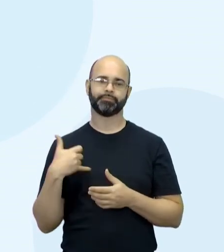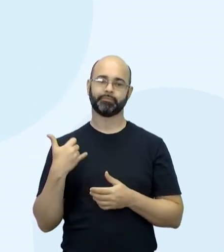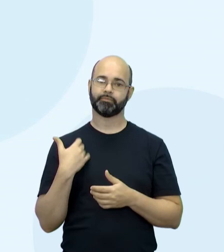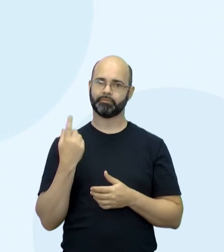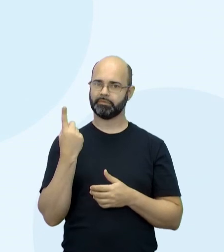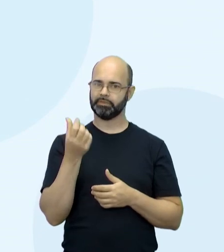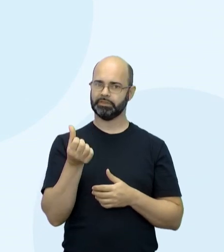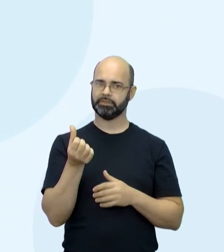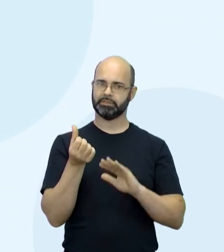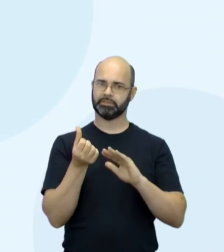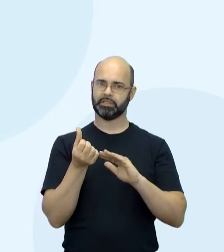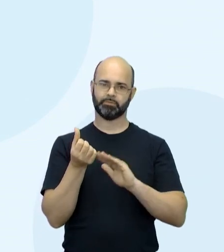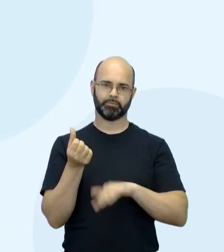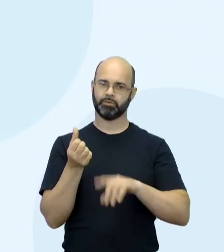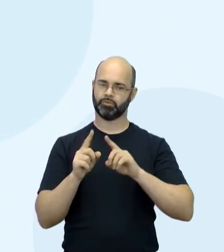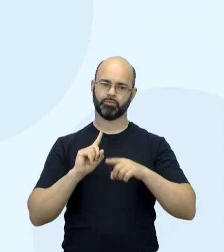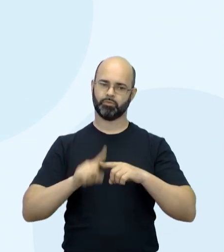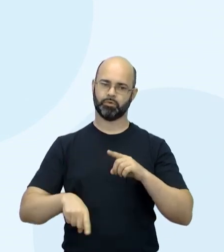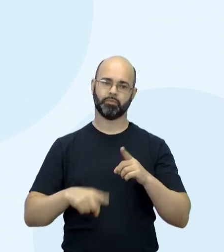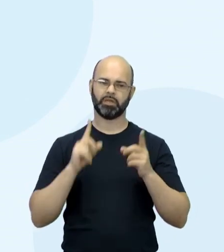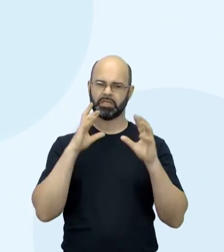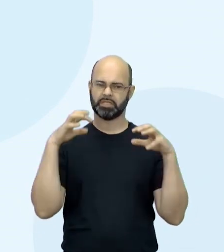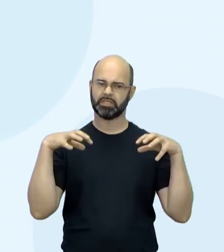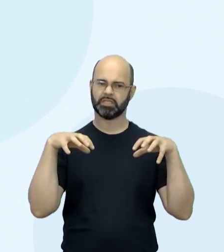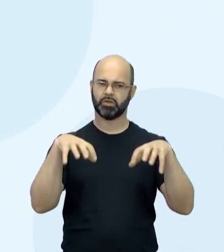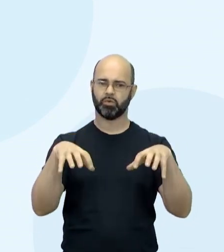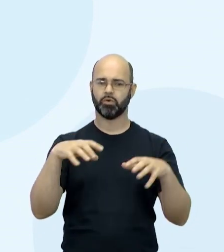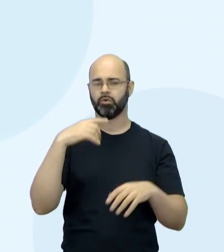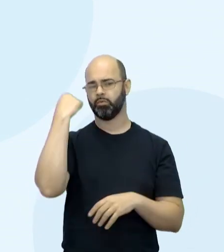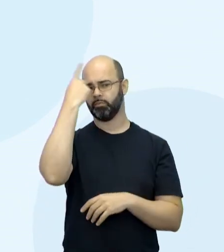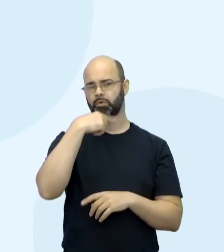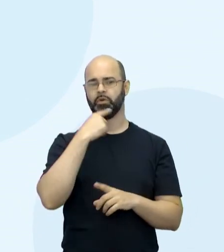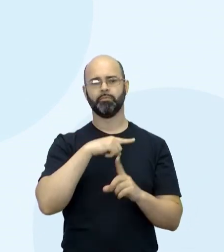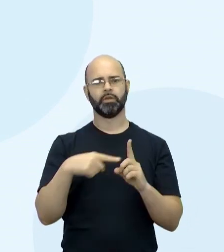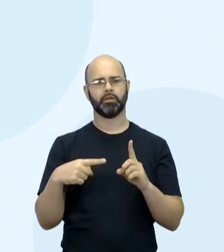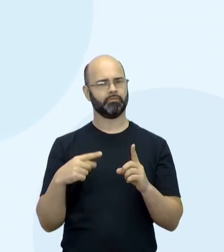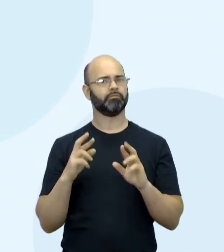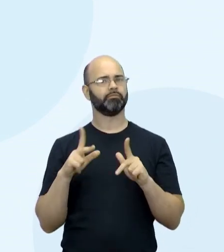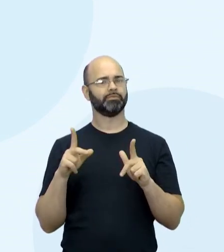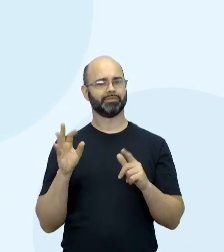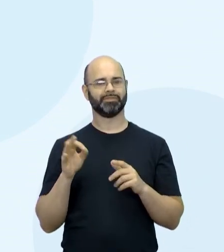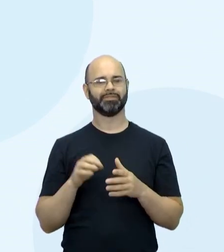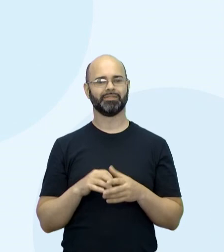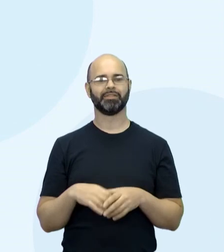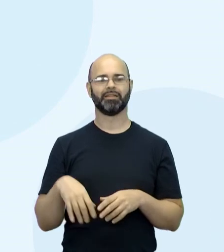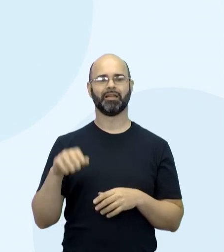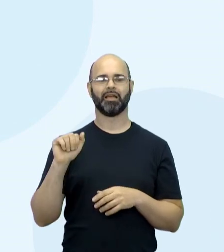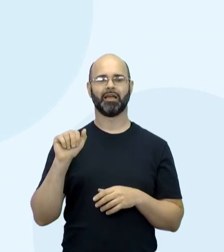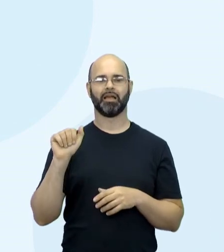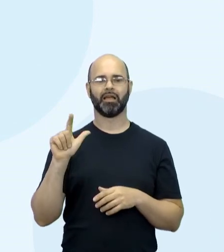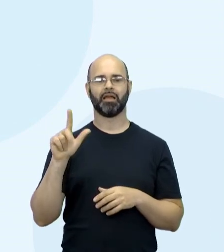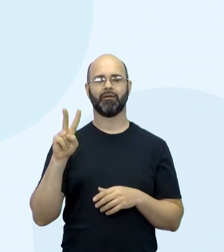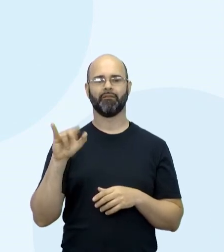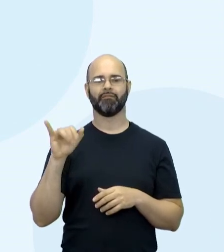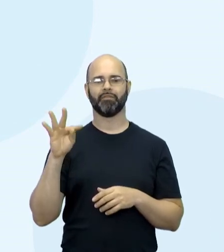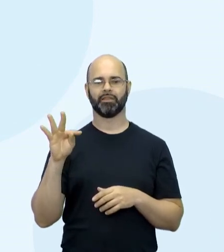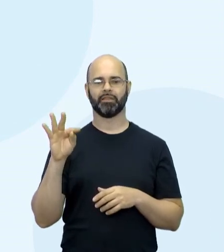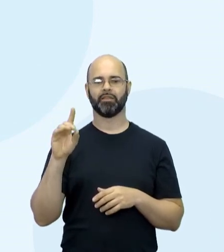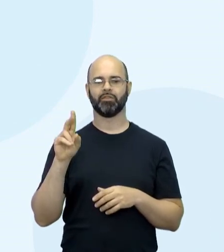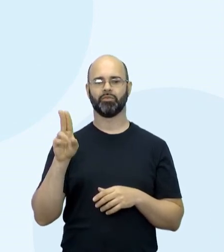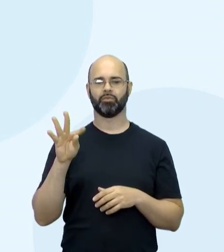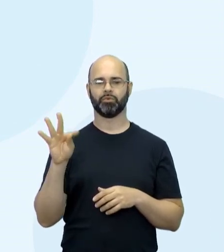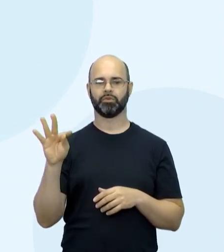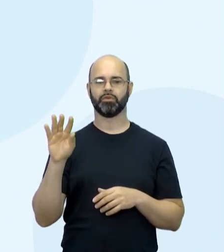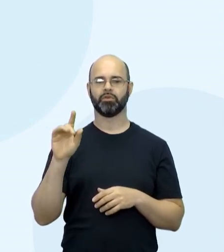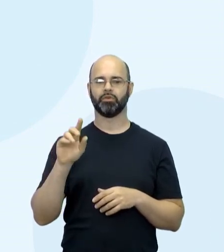filme de 2020, é um terror indiano, de 1h30, diferente, né? Direção de Amvita Gupta, é isso aí,